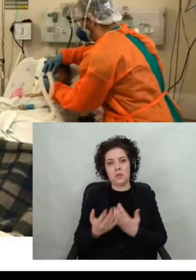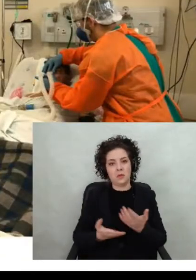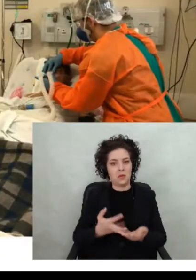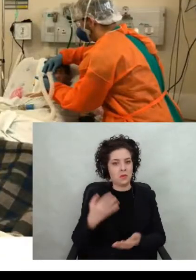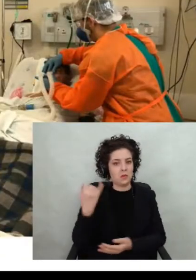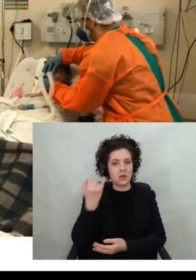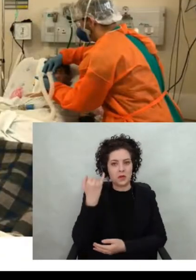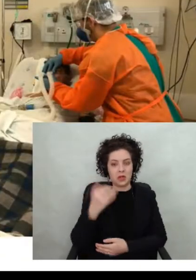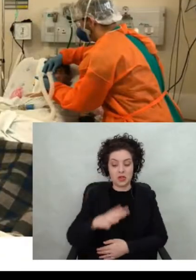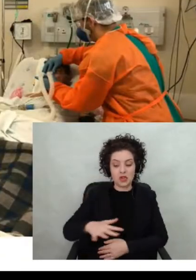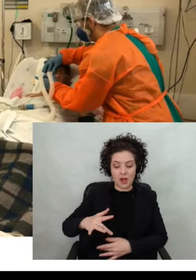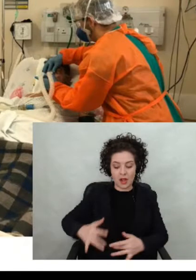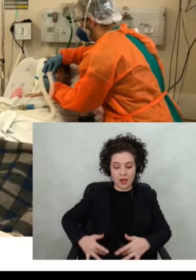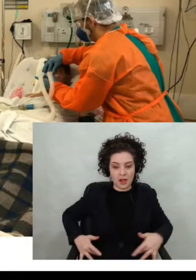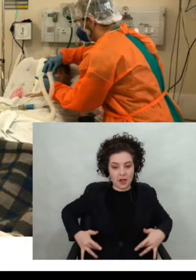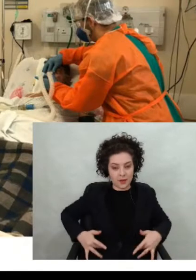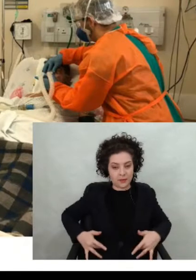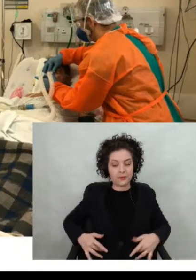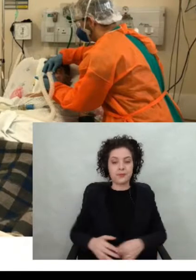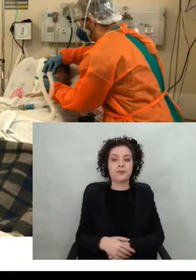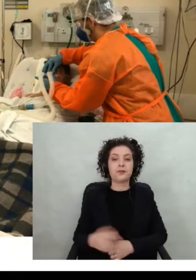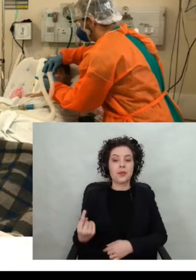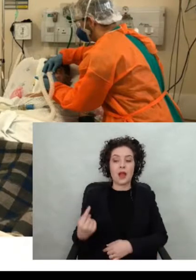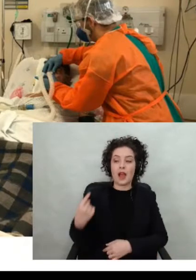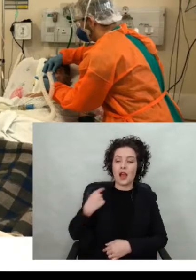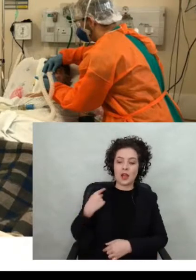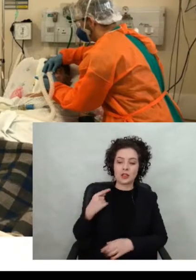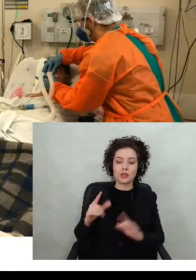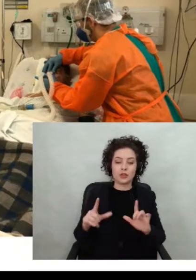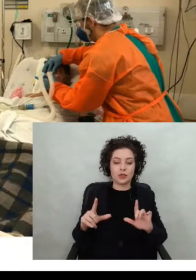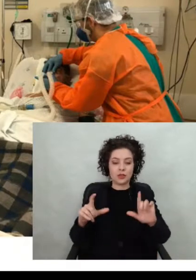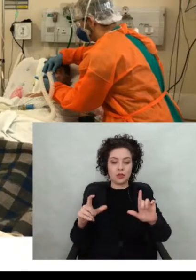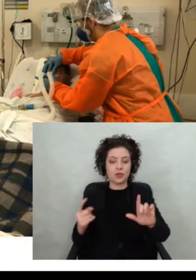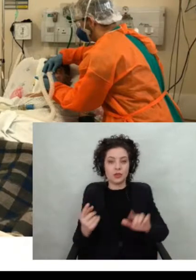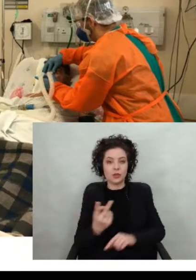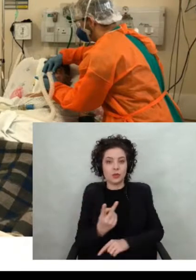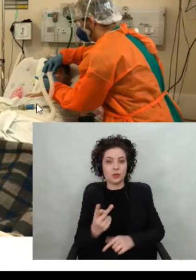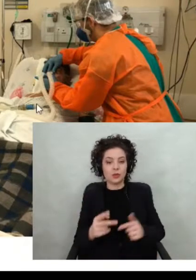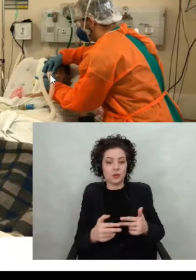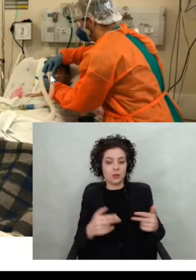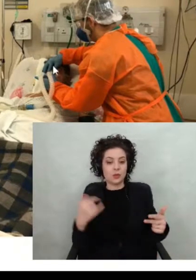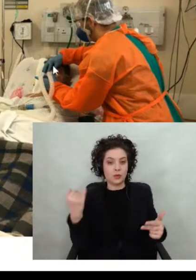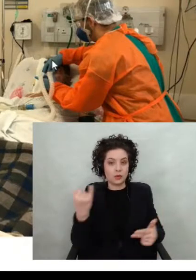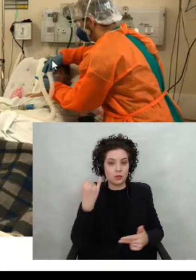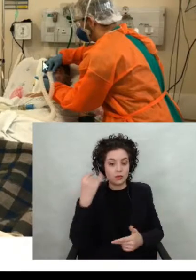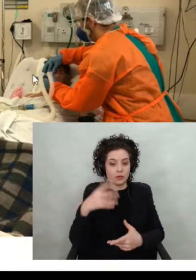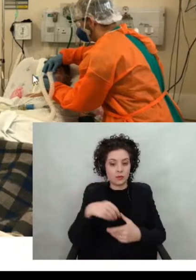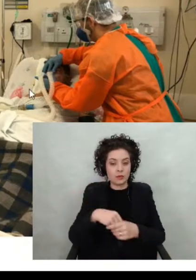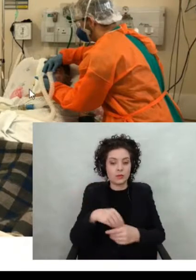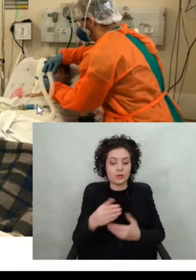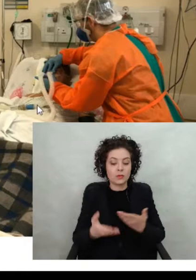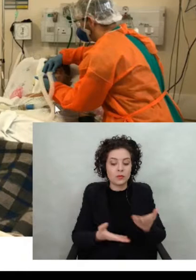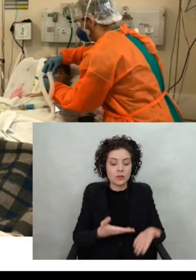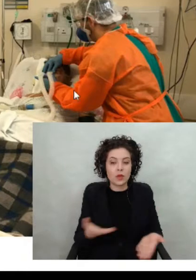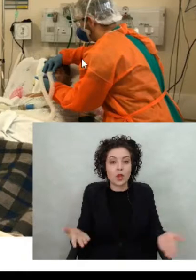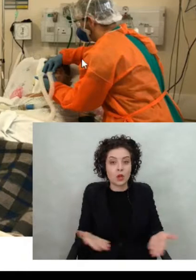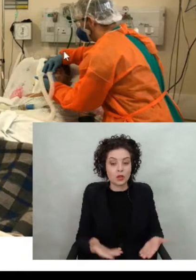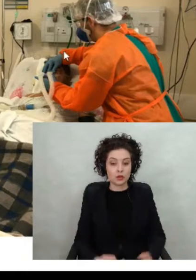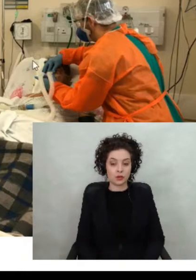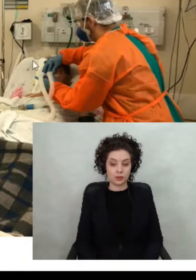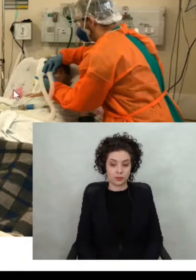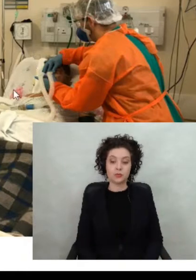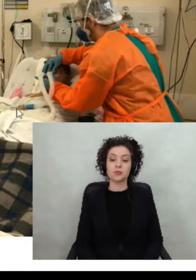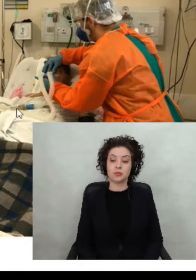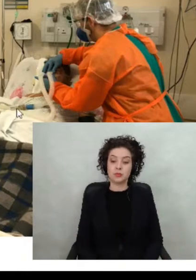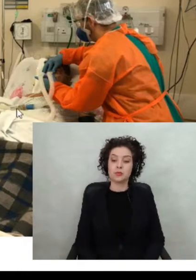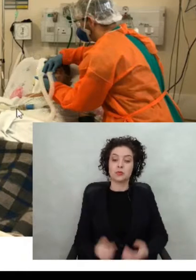observar a foto que eu havia mostrado antes, aqui a gente já vê duas coisas importantes dentro da terapia intensiva hoje. Suporte não invasivo,